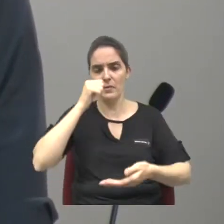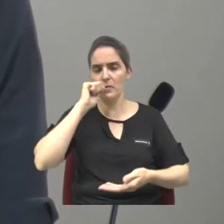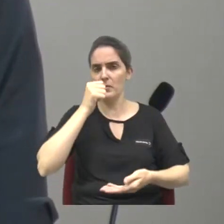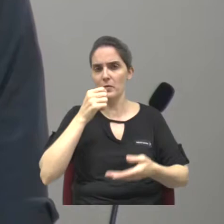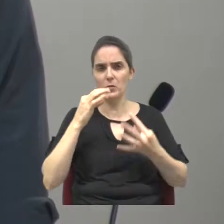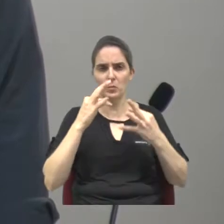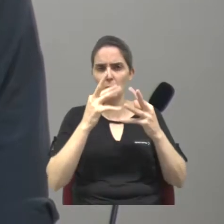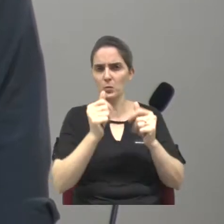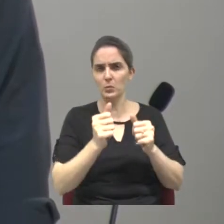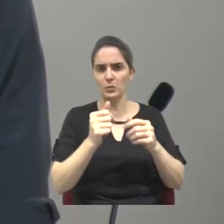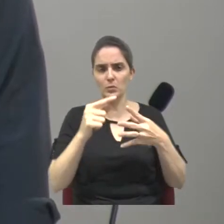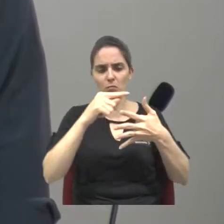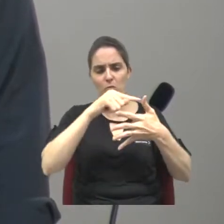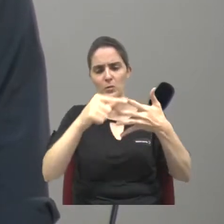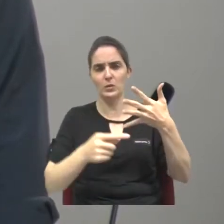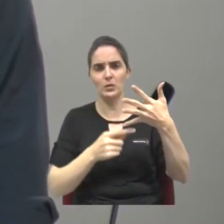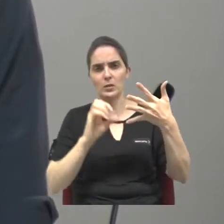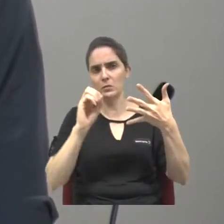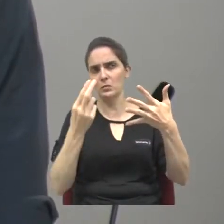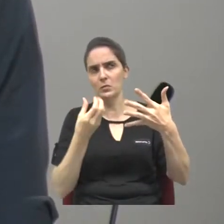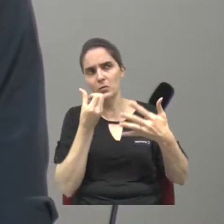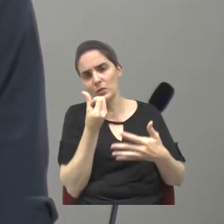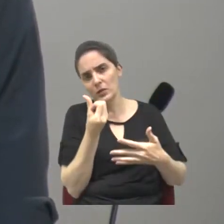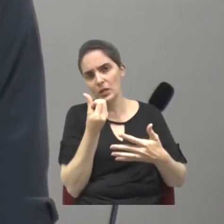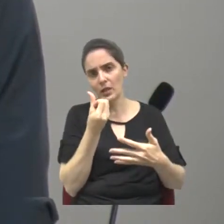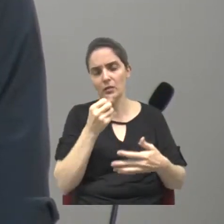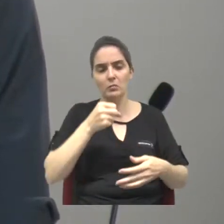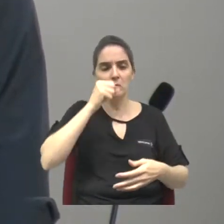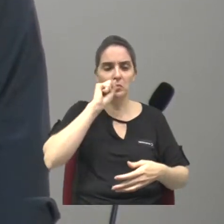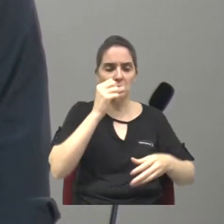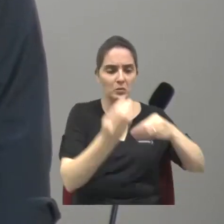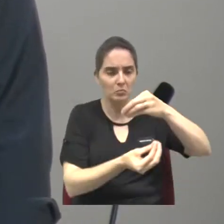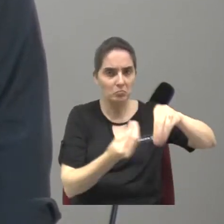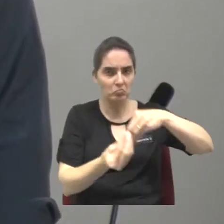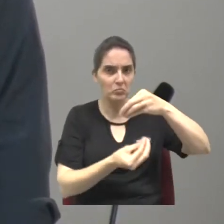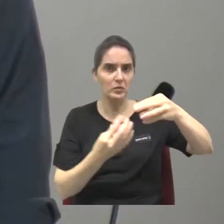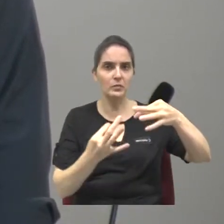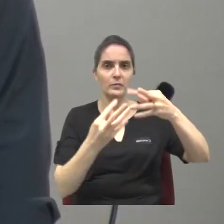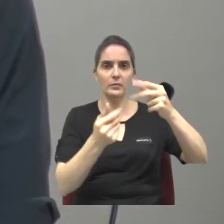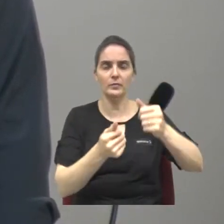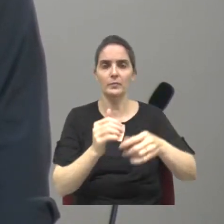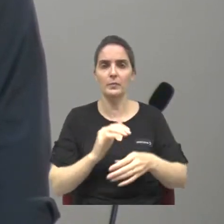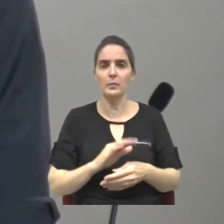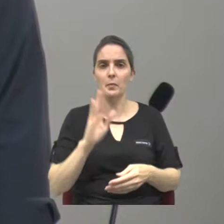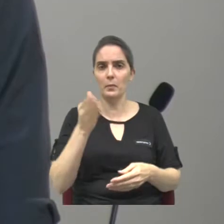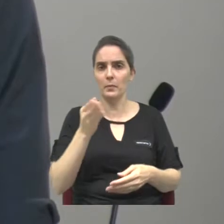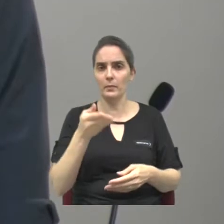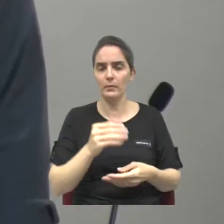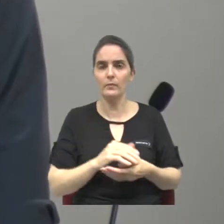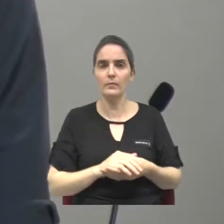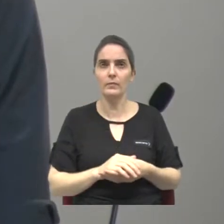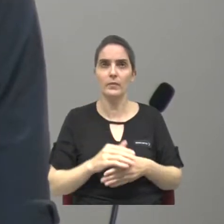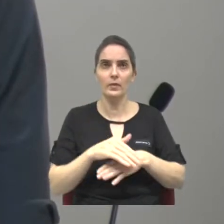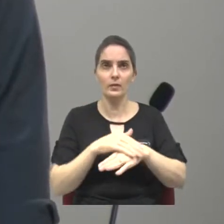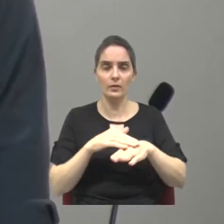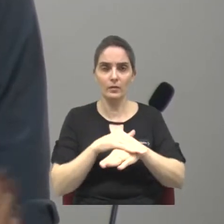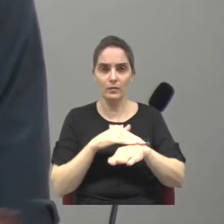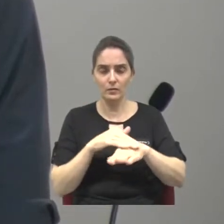cinco ou seis bebidas que misturam. mas eu até conversei com... Vai mel, vai...